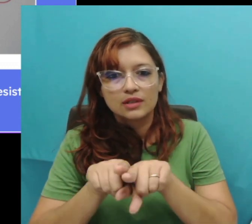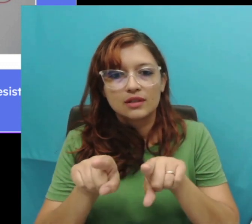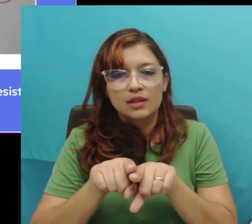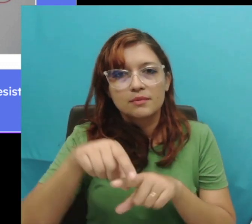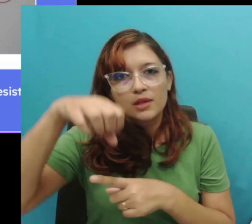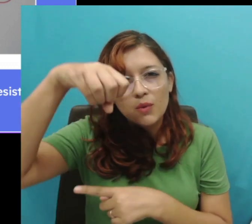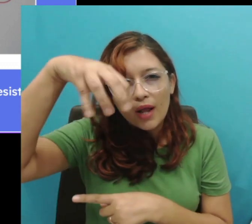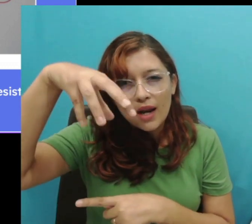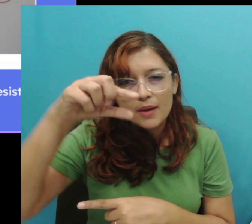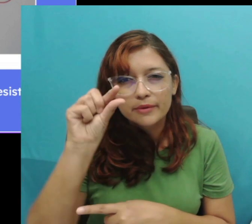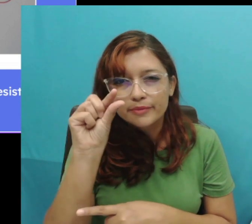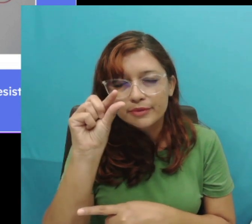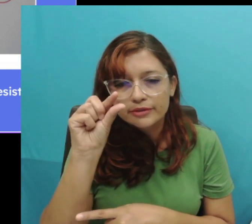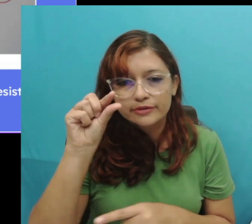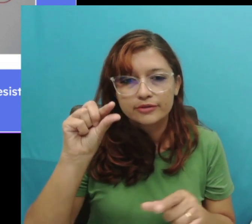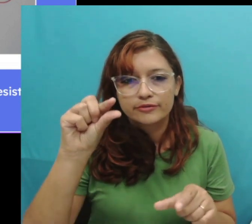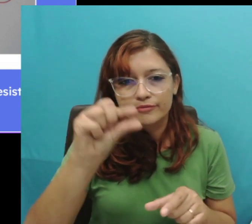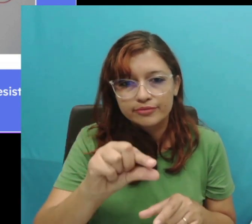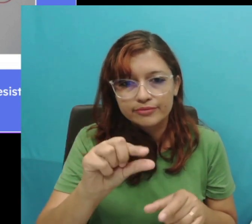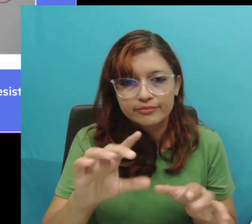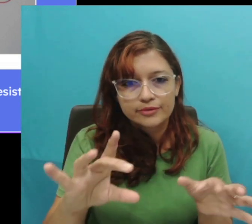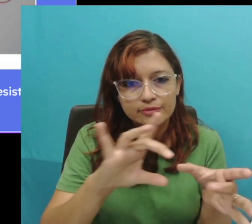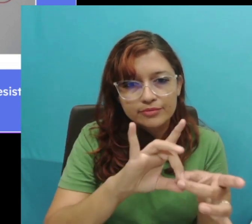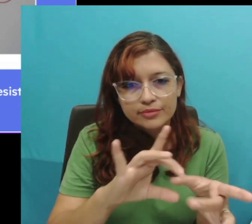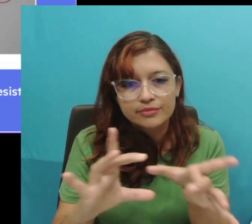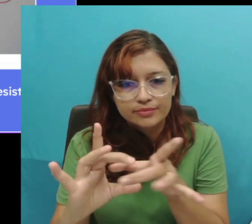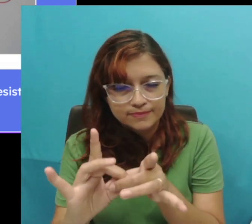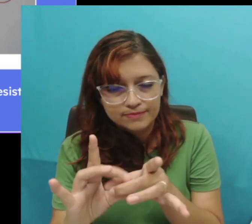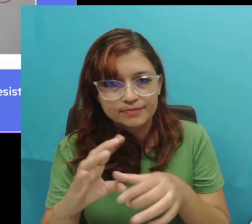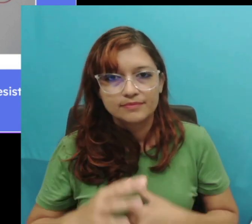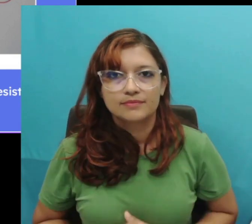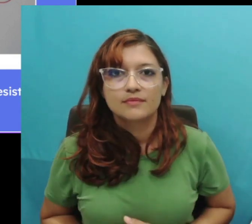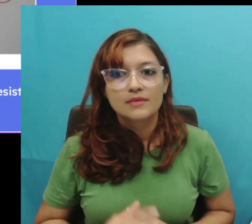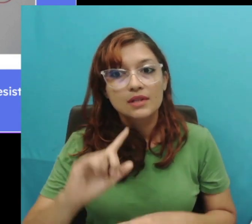pilhas e uma lâmpada.